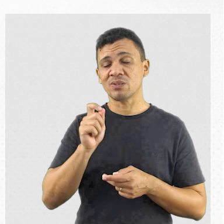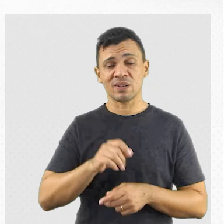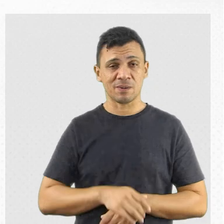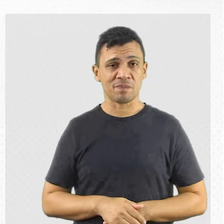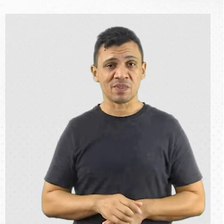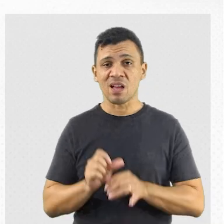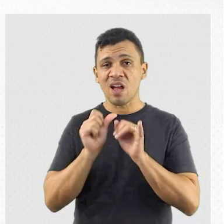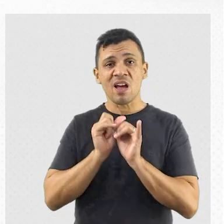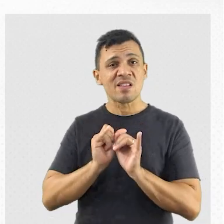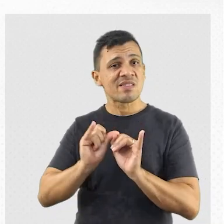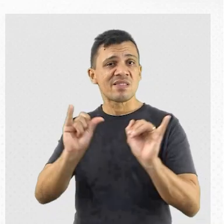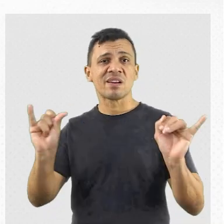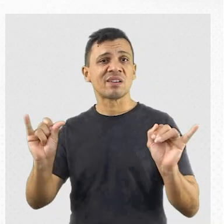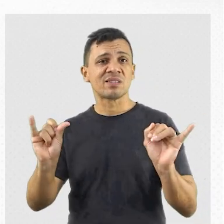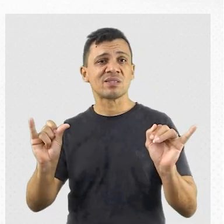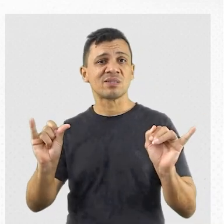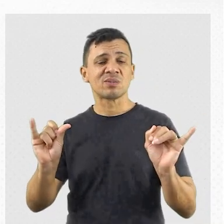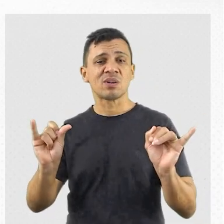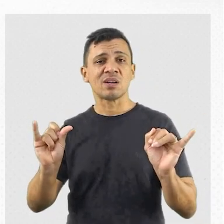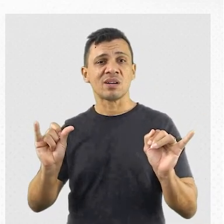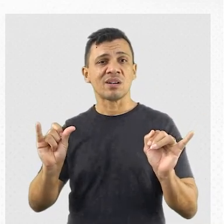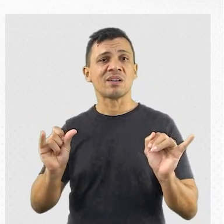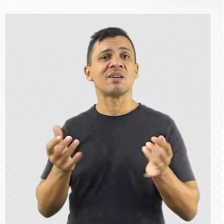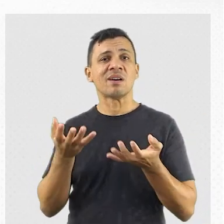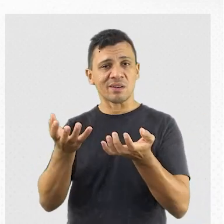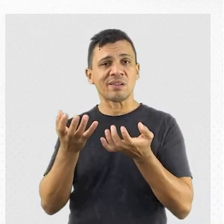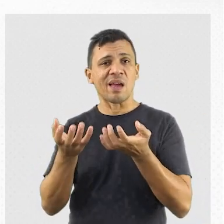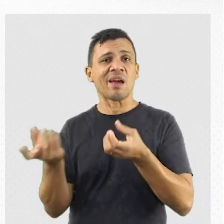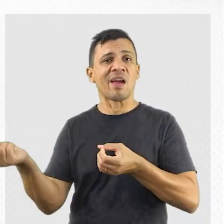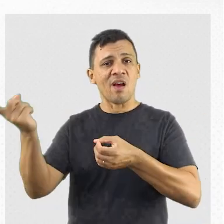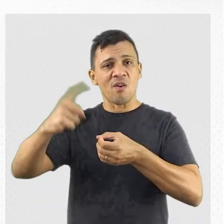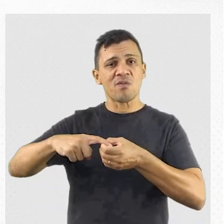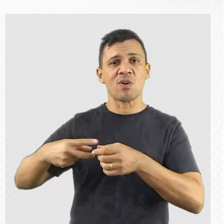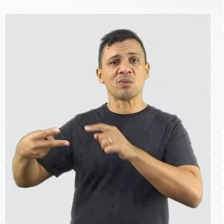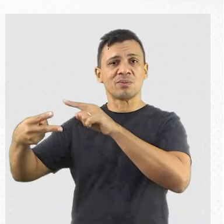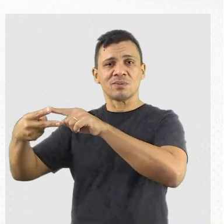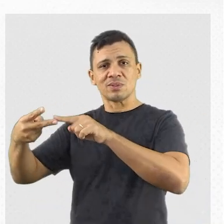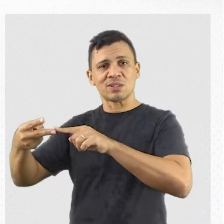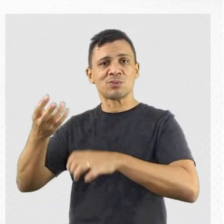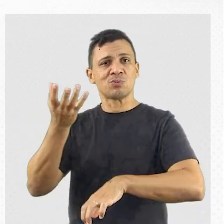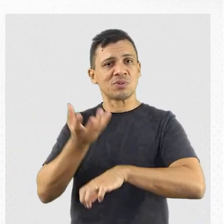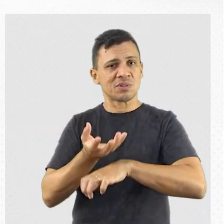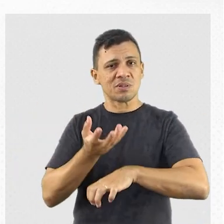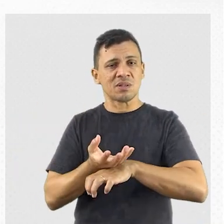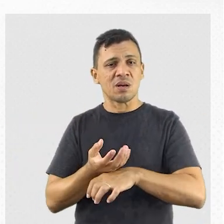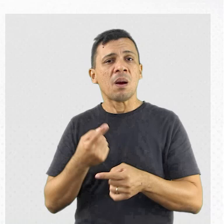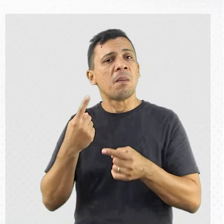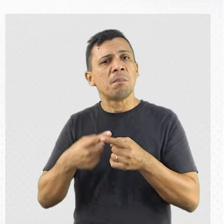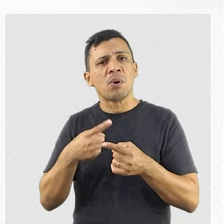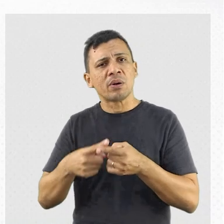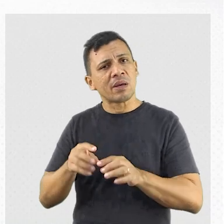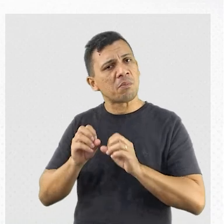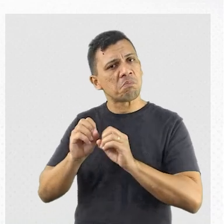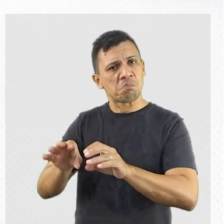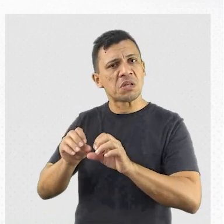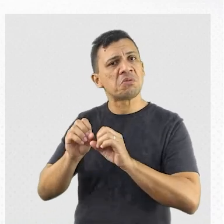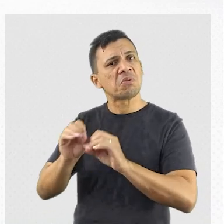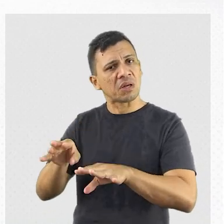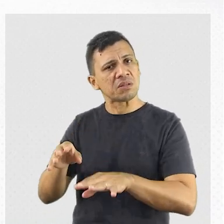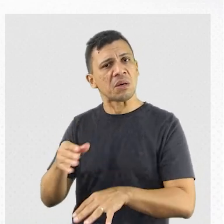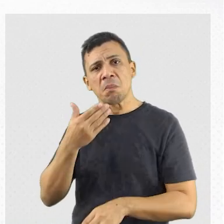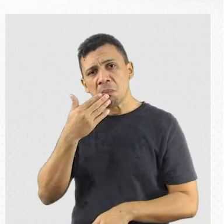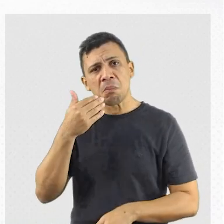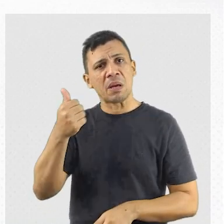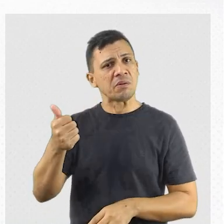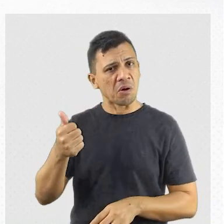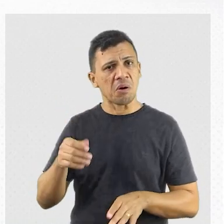num grupo familiar com riqueza, significa dizer que eu estou nascendo com